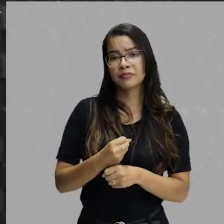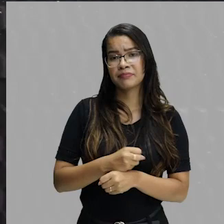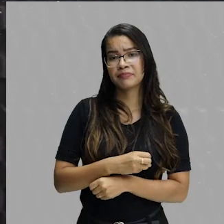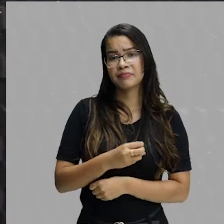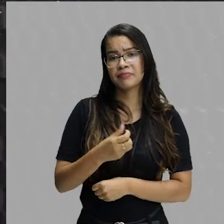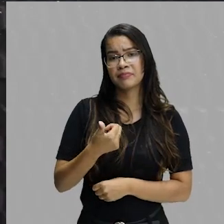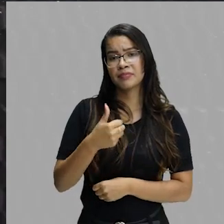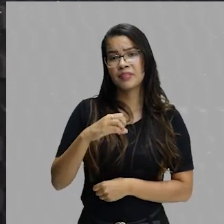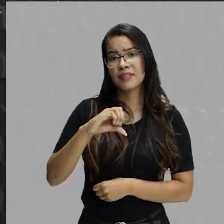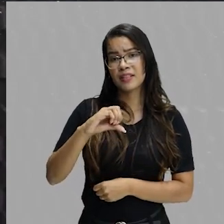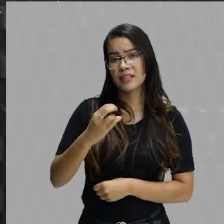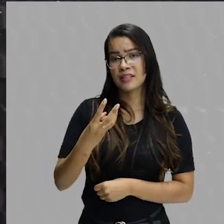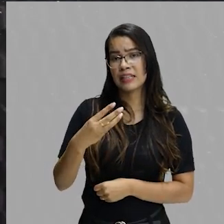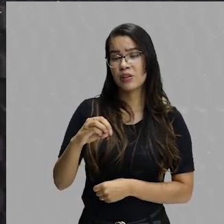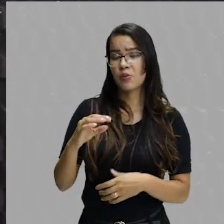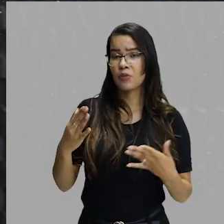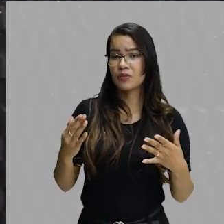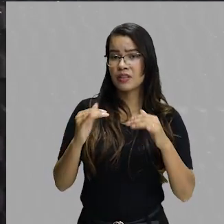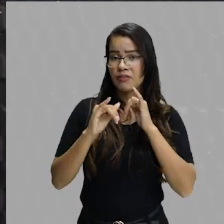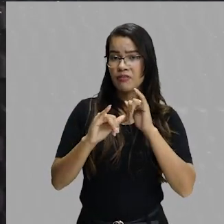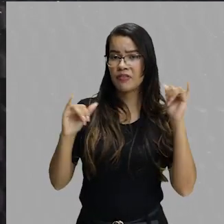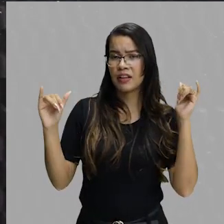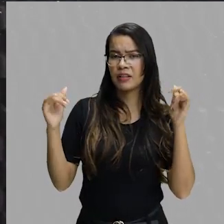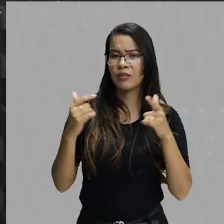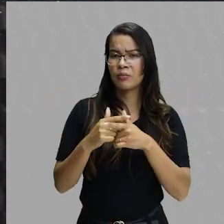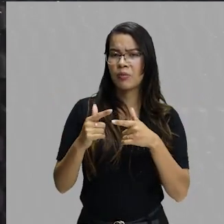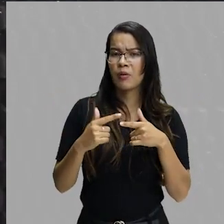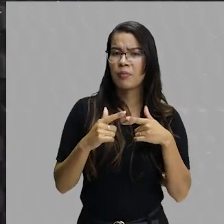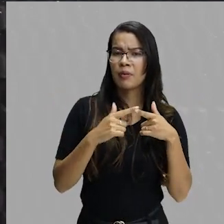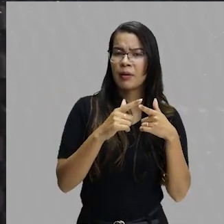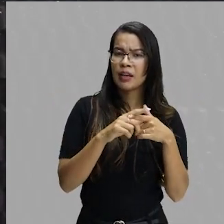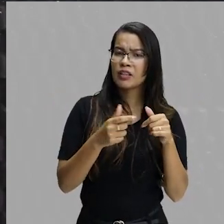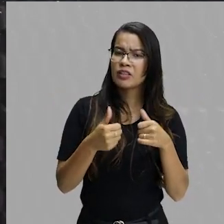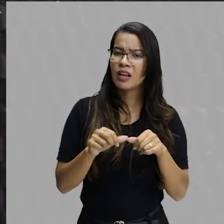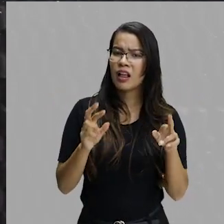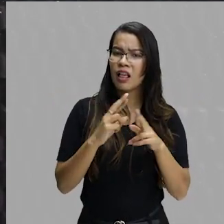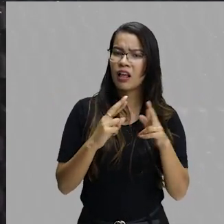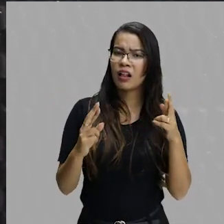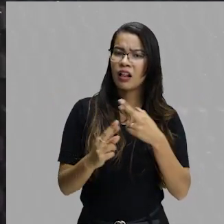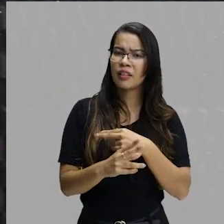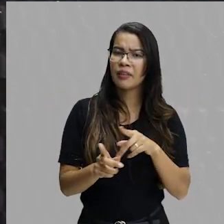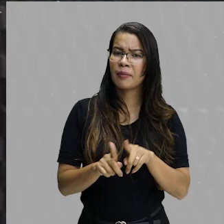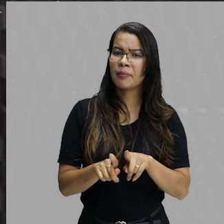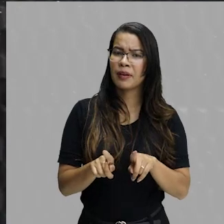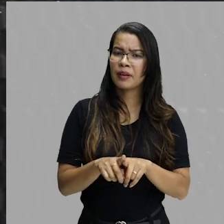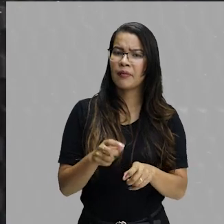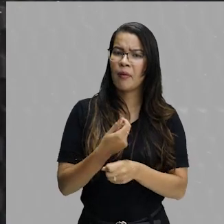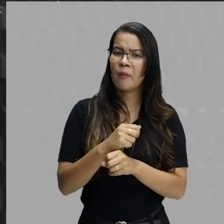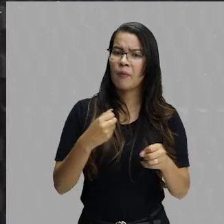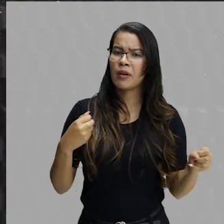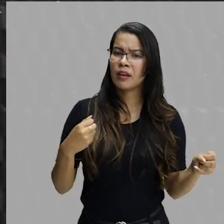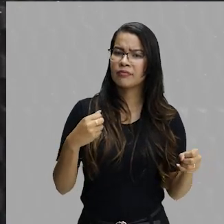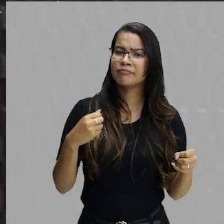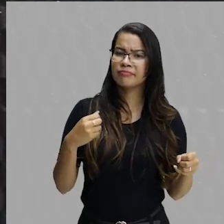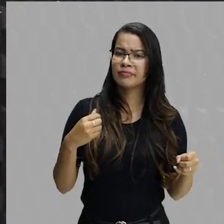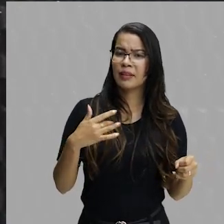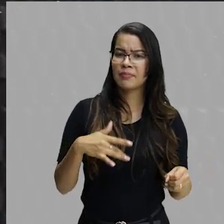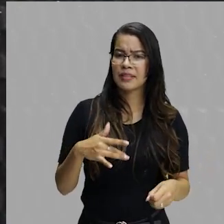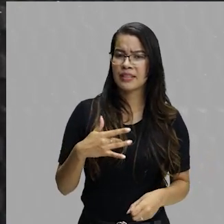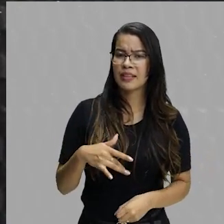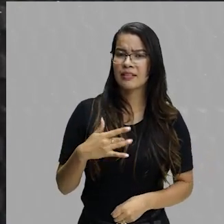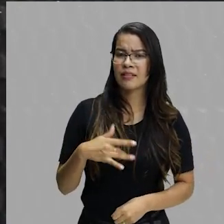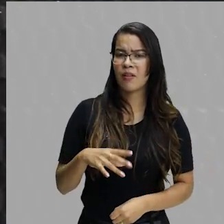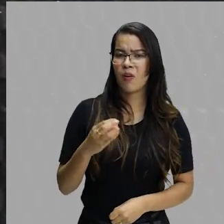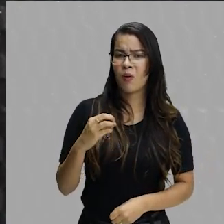dessa crise econômico-social, você fala do aumento da miséria, o aumento do desemprego, crise na